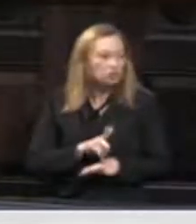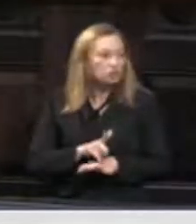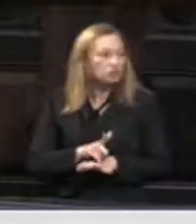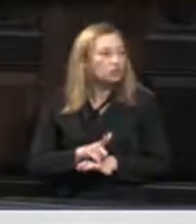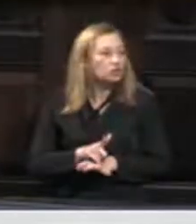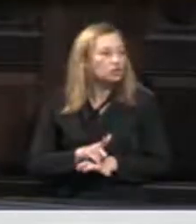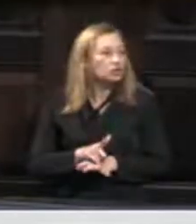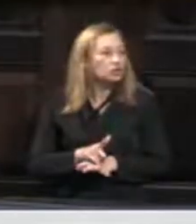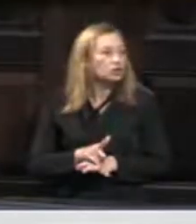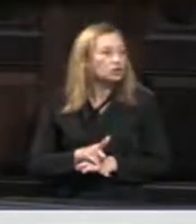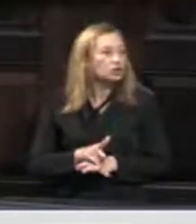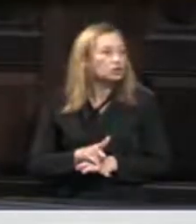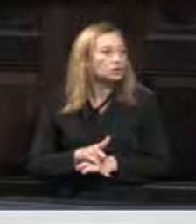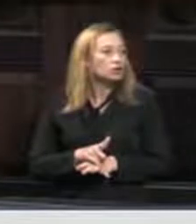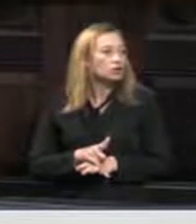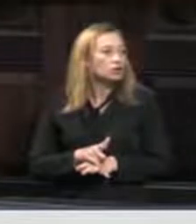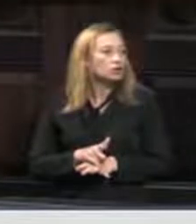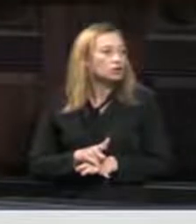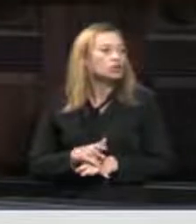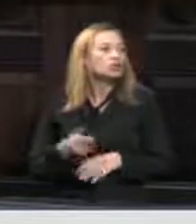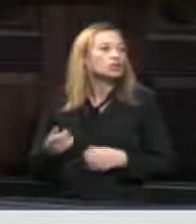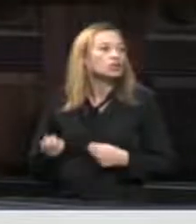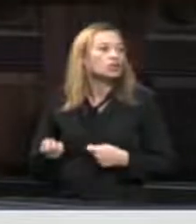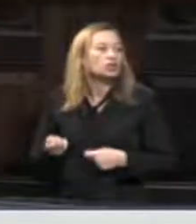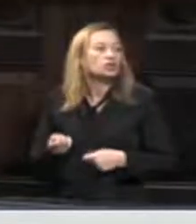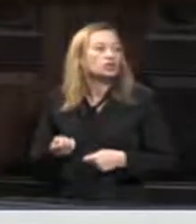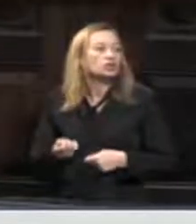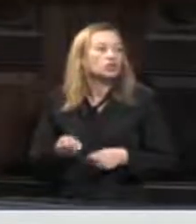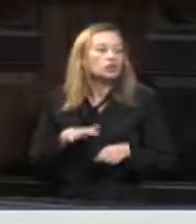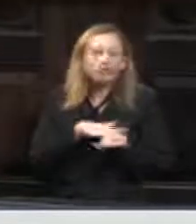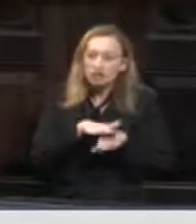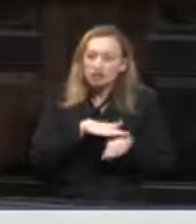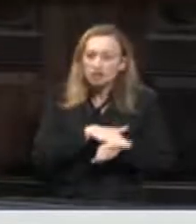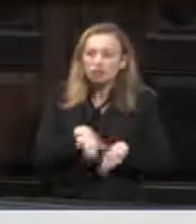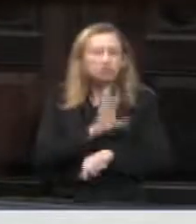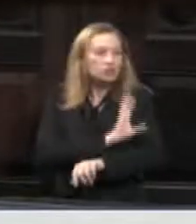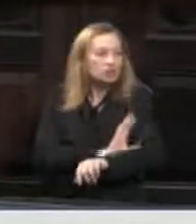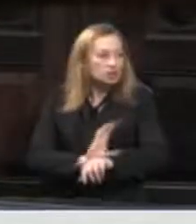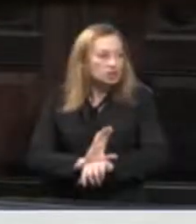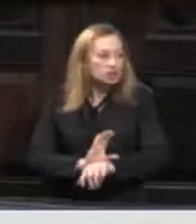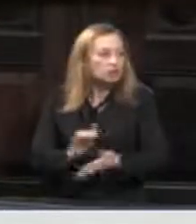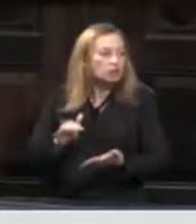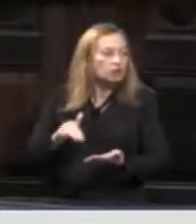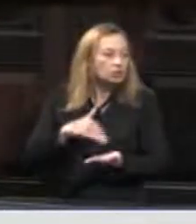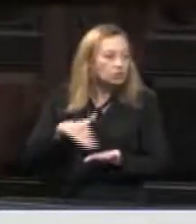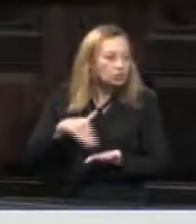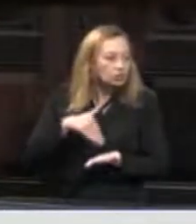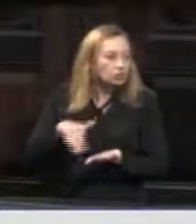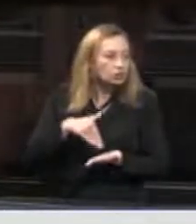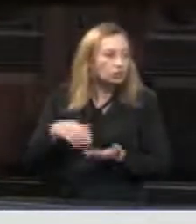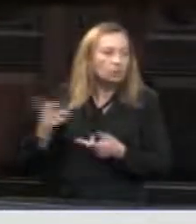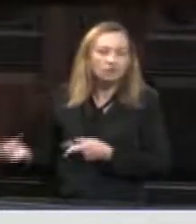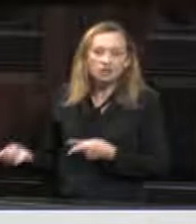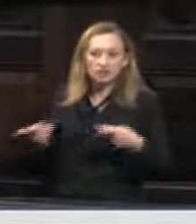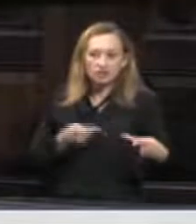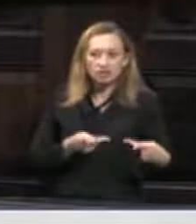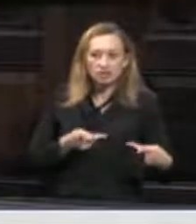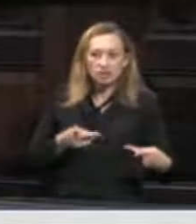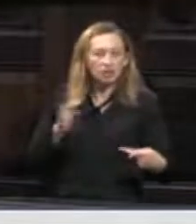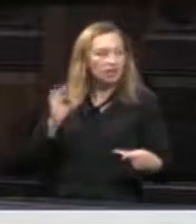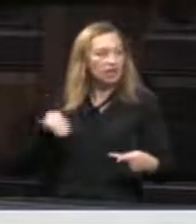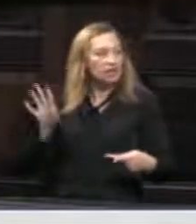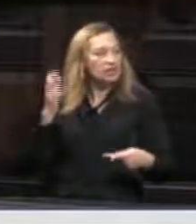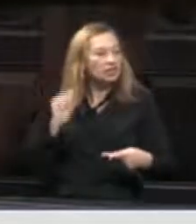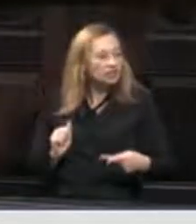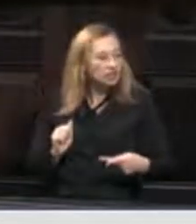aí, no entanto, ainda em negociação com a Secretaria de Cultura, foi marcada uma visita técnica, não só no IPDH, mas